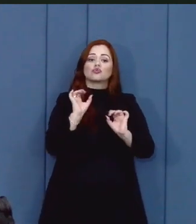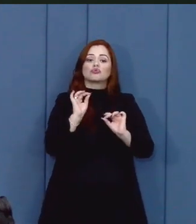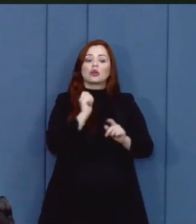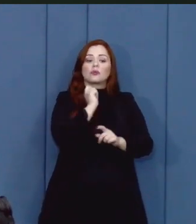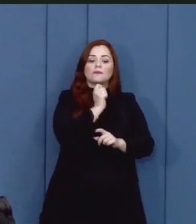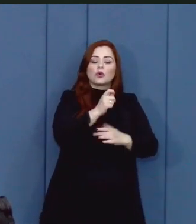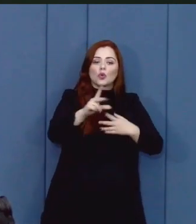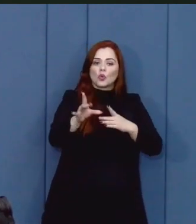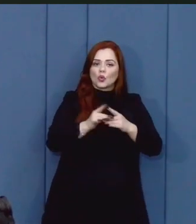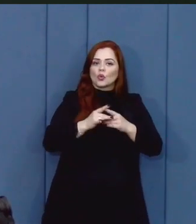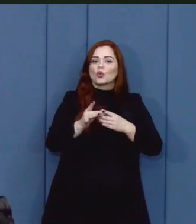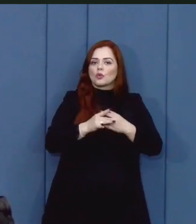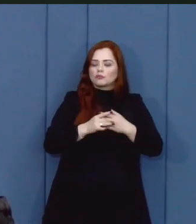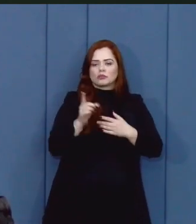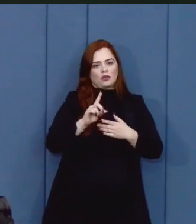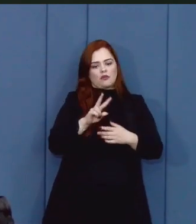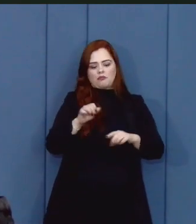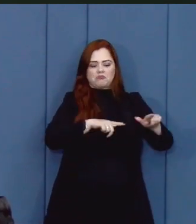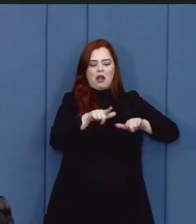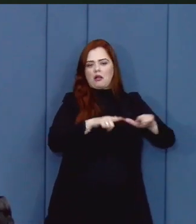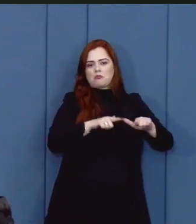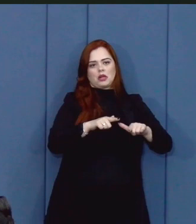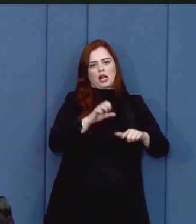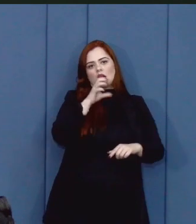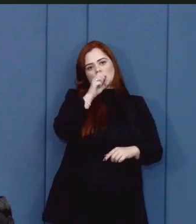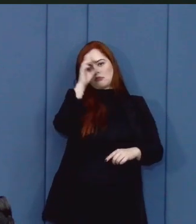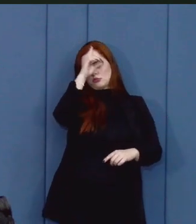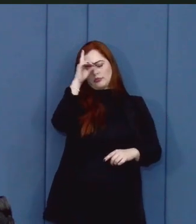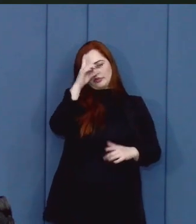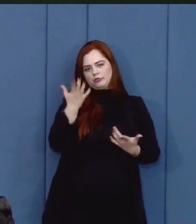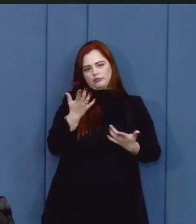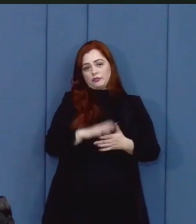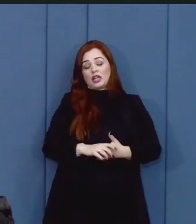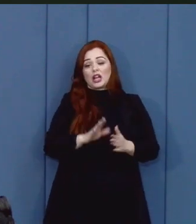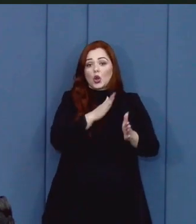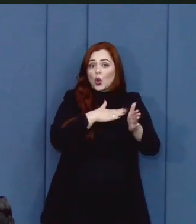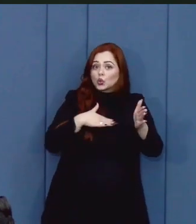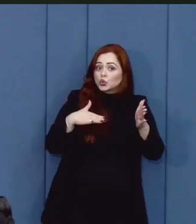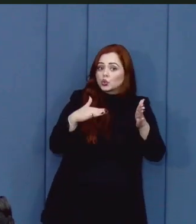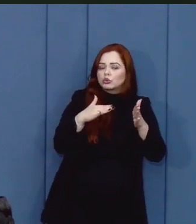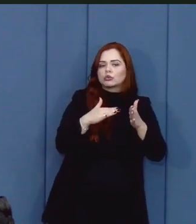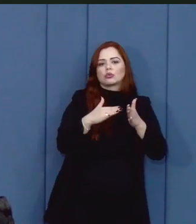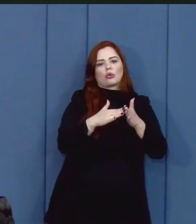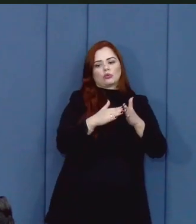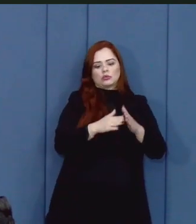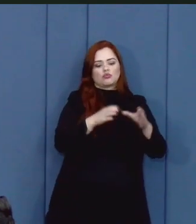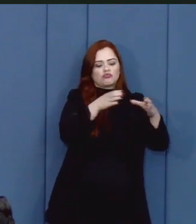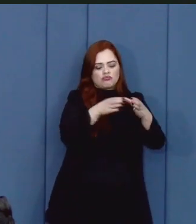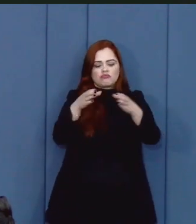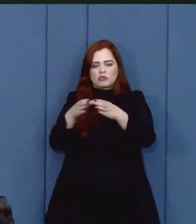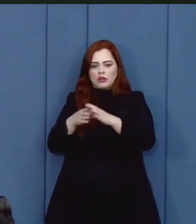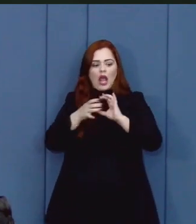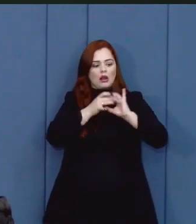Mas definitivamente não vai fazer no final de semana, né, do tempo dela. Então, e todas as agências liberam tempo para essas pessoas.